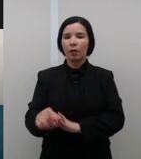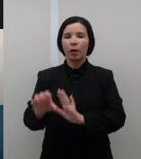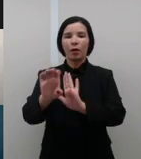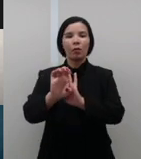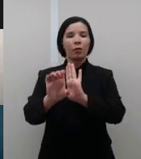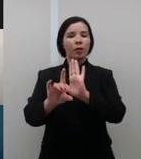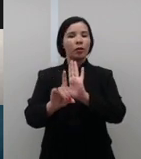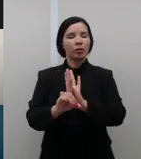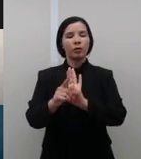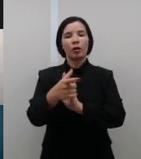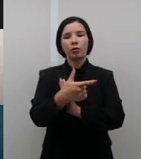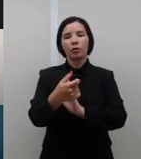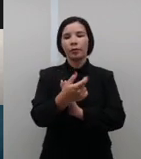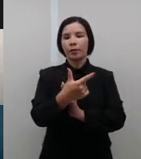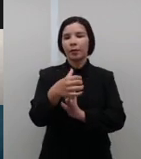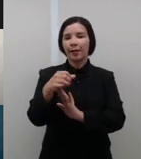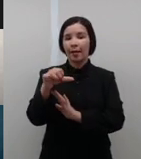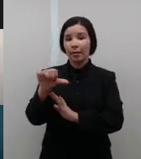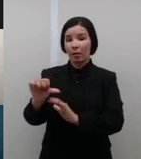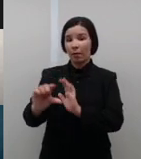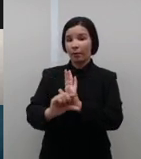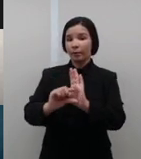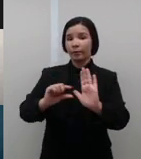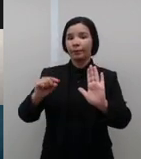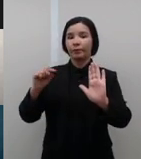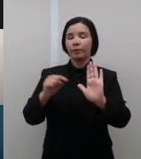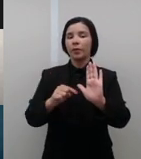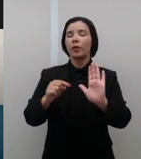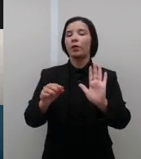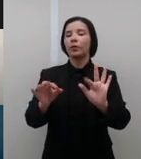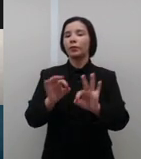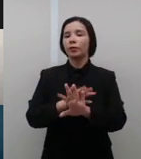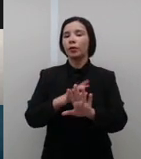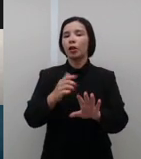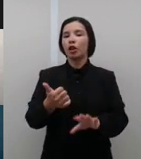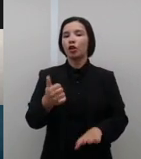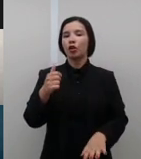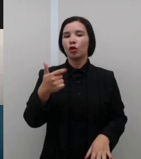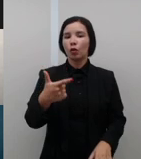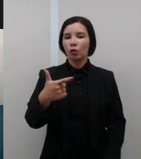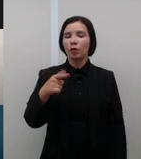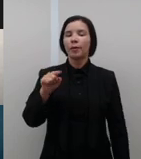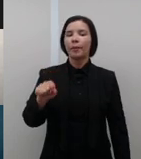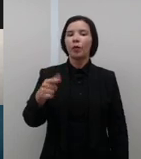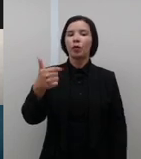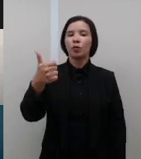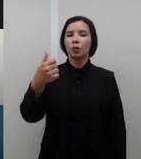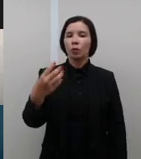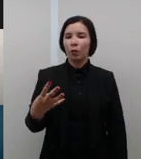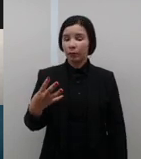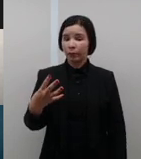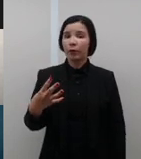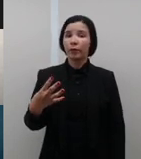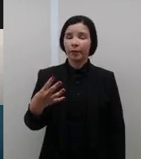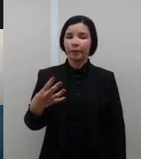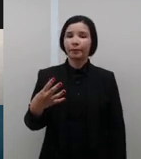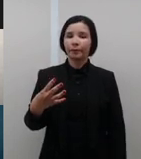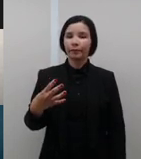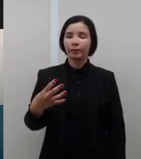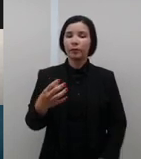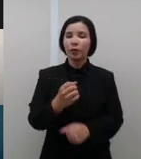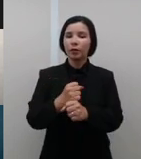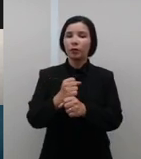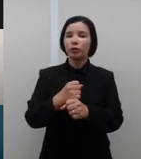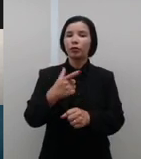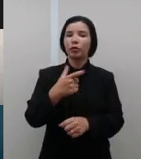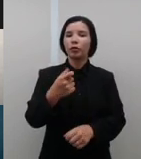002/2019, na parte em que tornou-se em efeito o item 12.14 do edital de alteração 001/2019 e restabeleceu